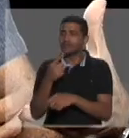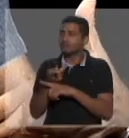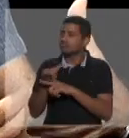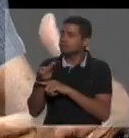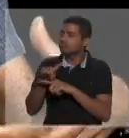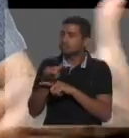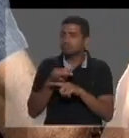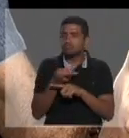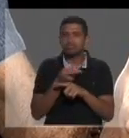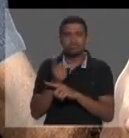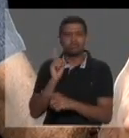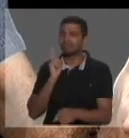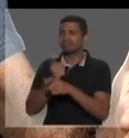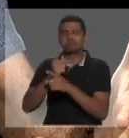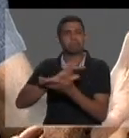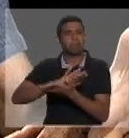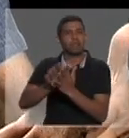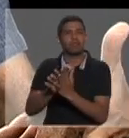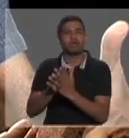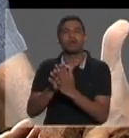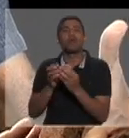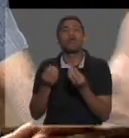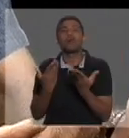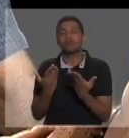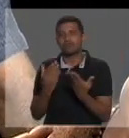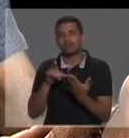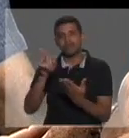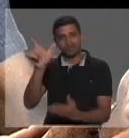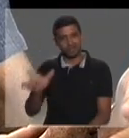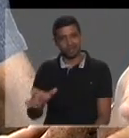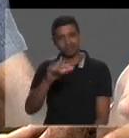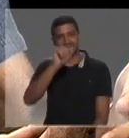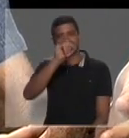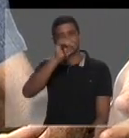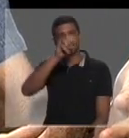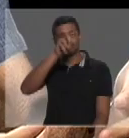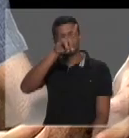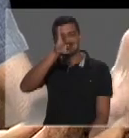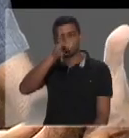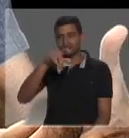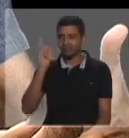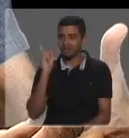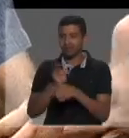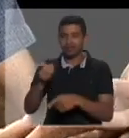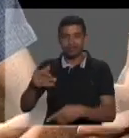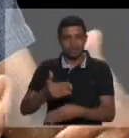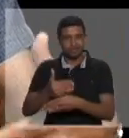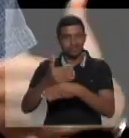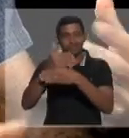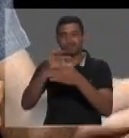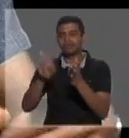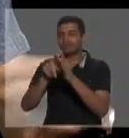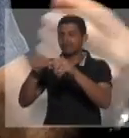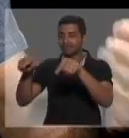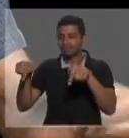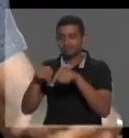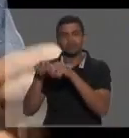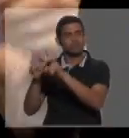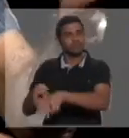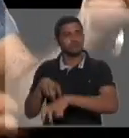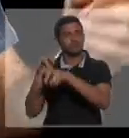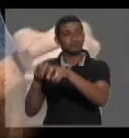pesquisa ela é detonada quando o Sidney encontra esse tijolo numa fazenda A partir daí ele